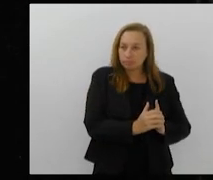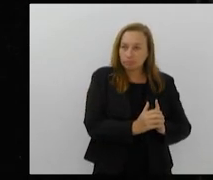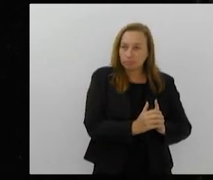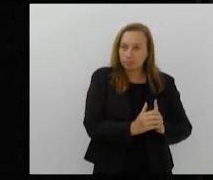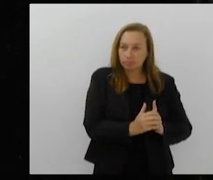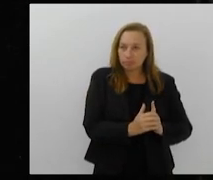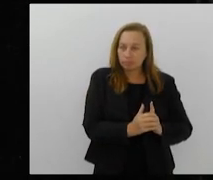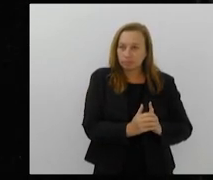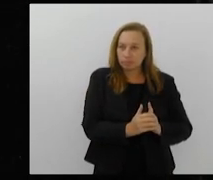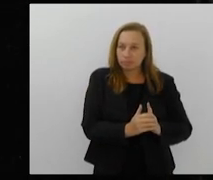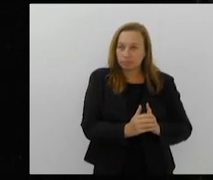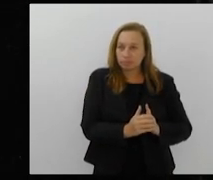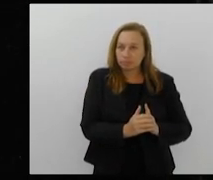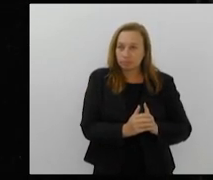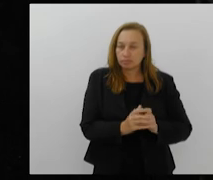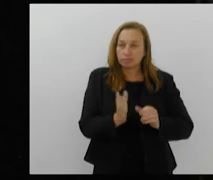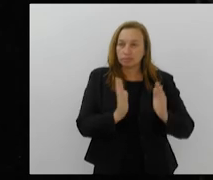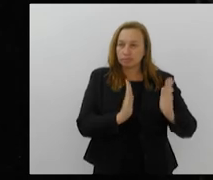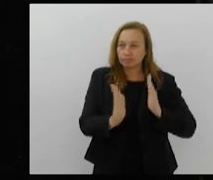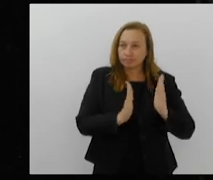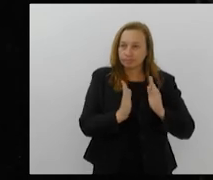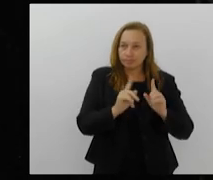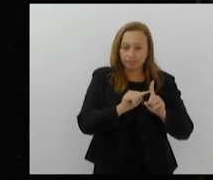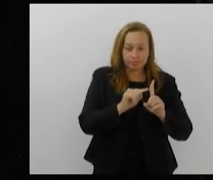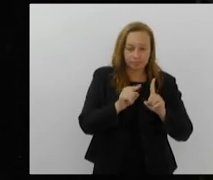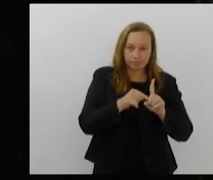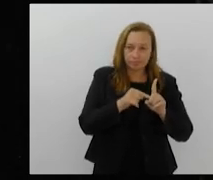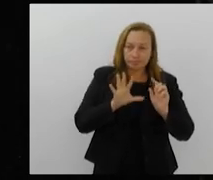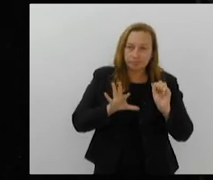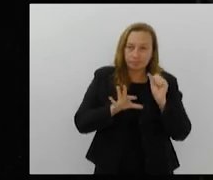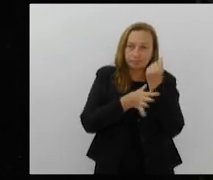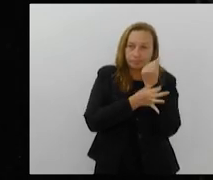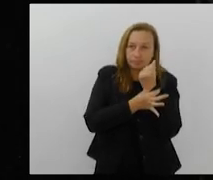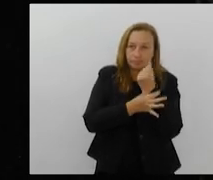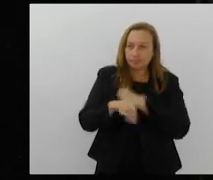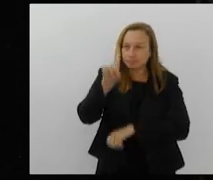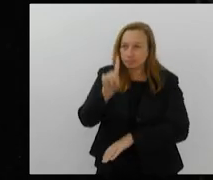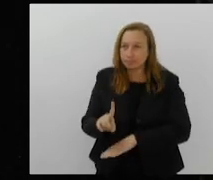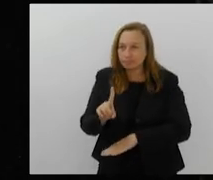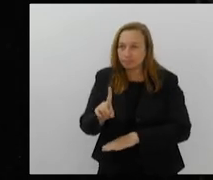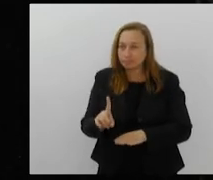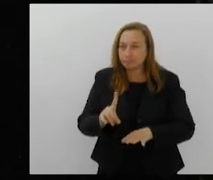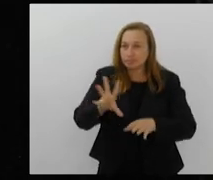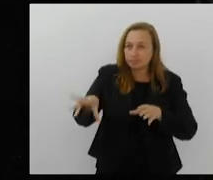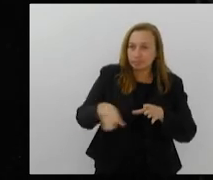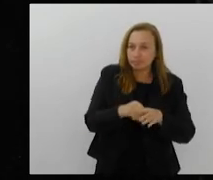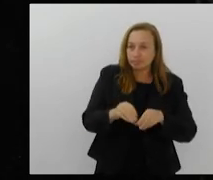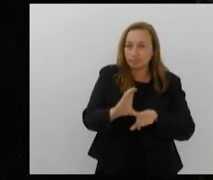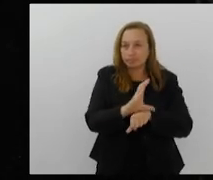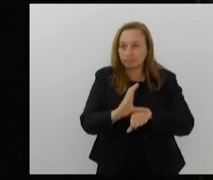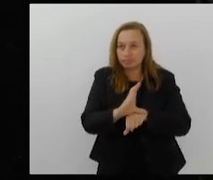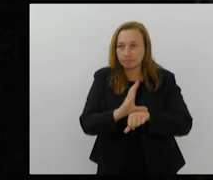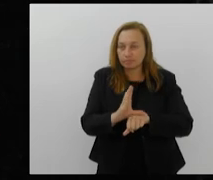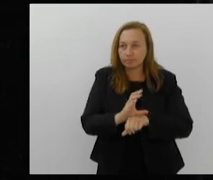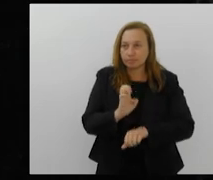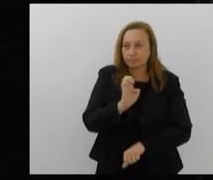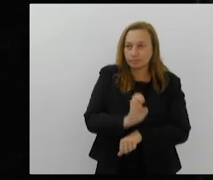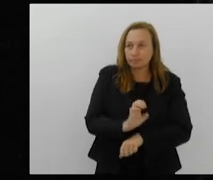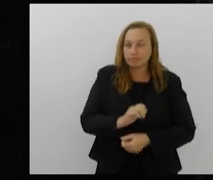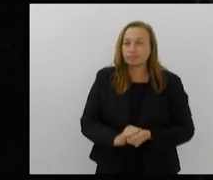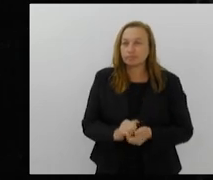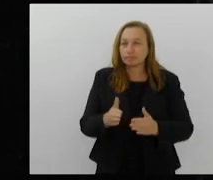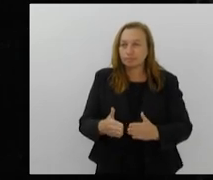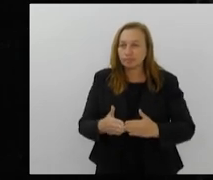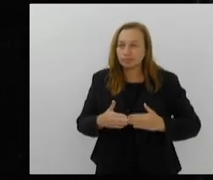maternidade, mas mais que isso, de garantir aquele direito que está previsto na Constituição do Estado, que é o direito à